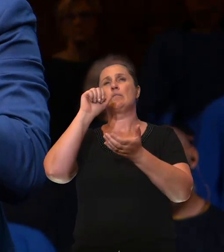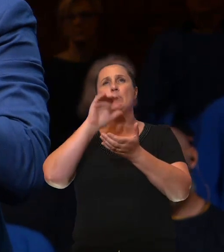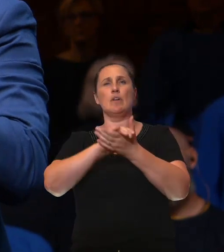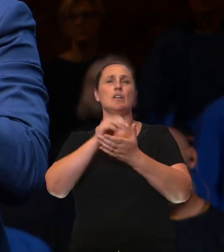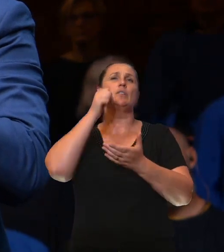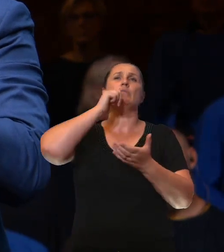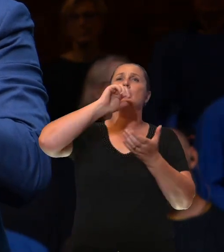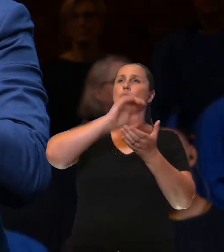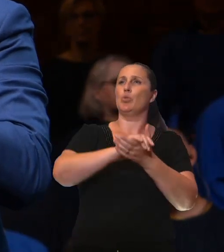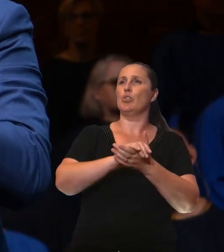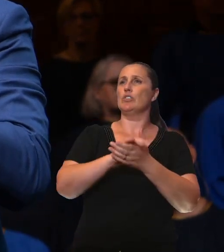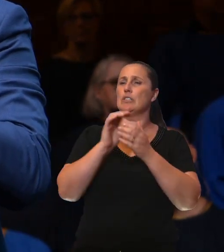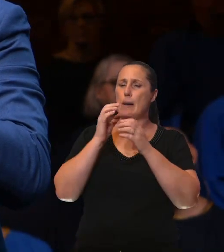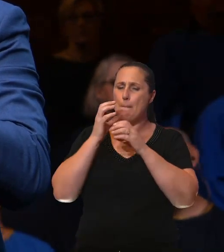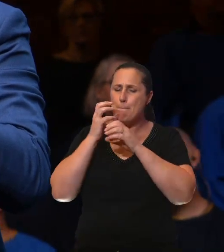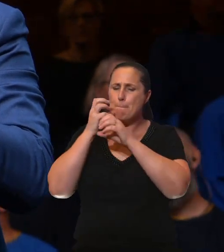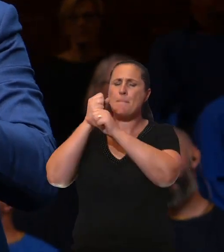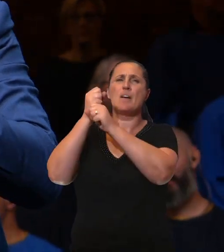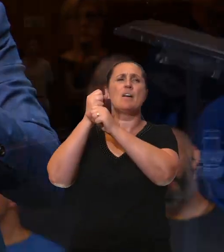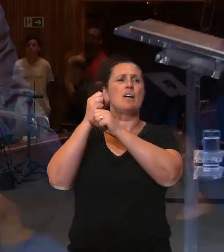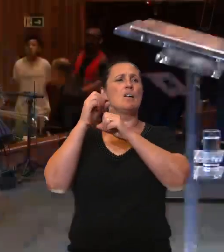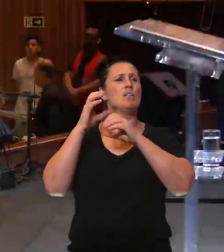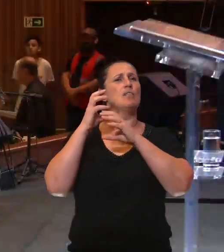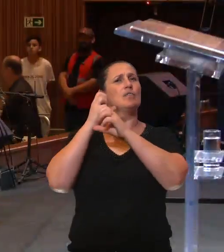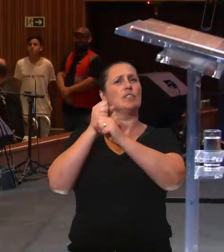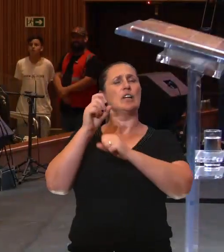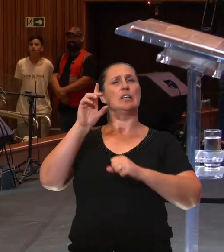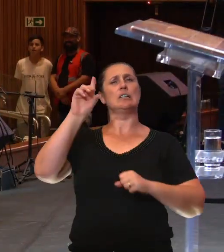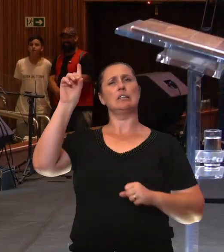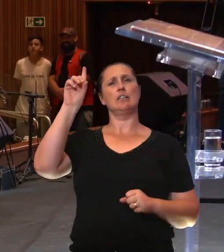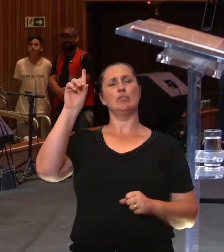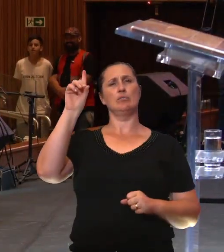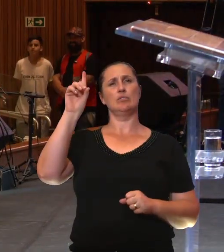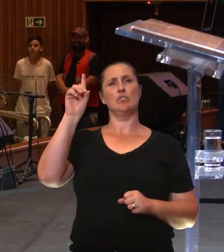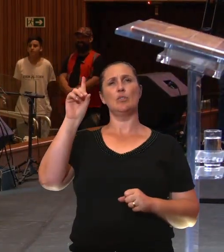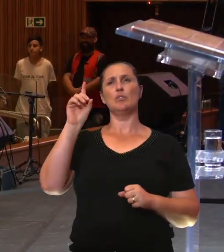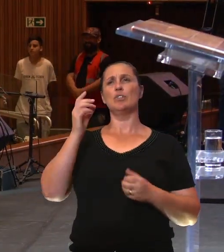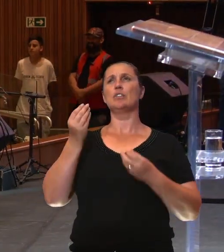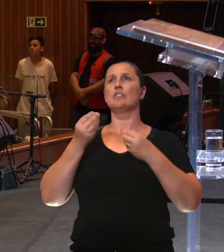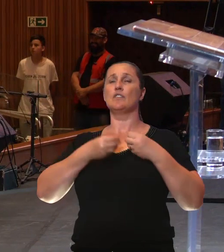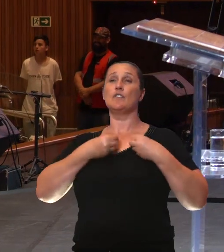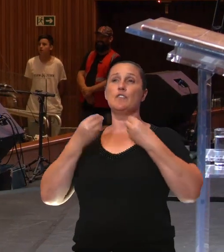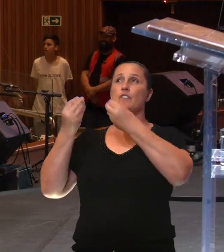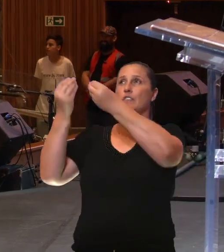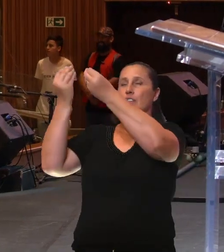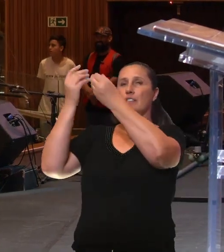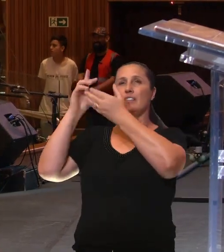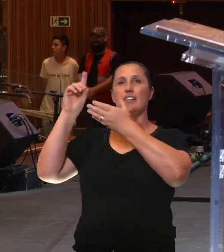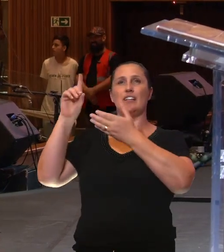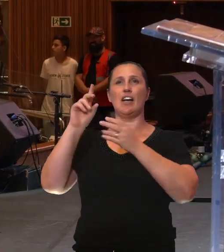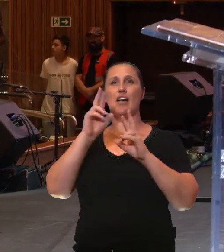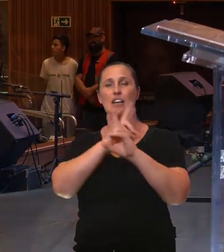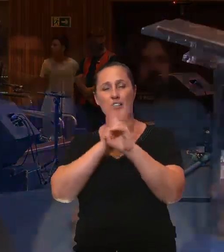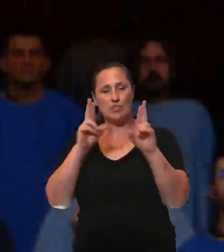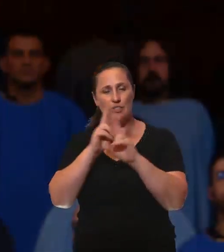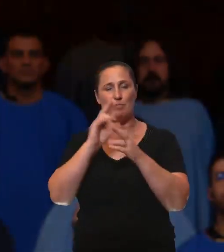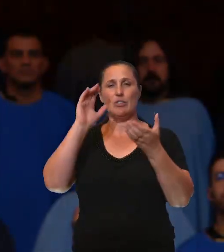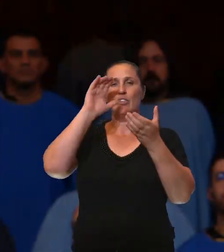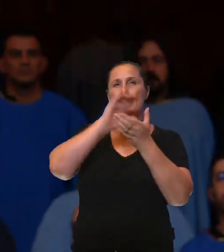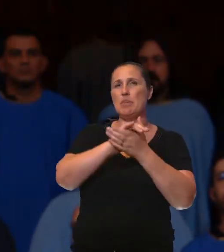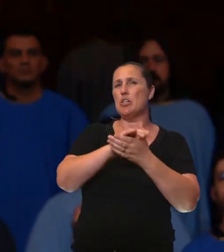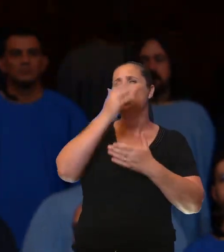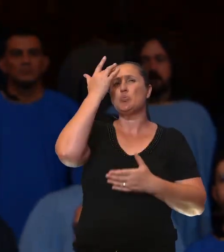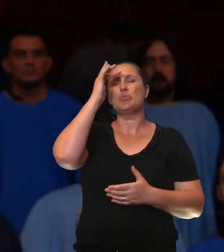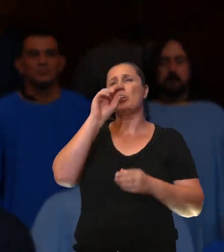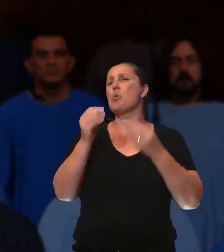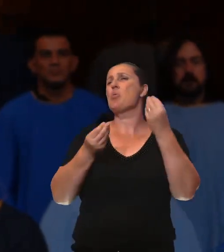se agarrar na palavra de Deus revelada. Vamos lá, vamos consagrar nosso relacionamento. Eu não sei que crise